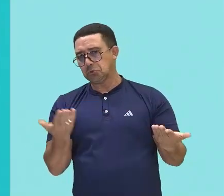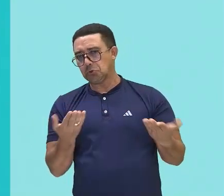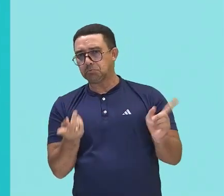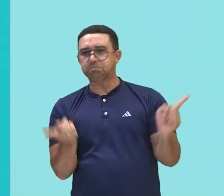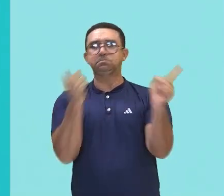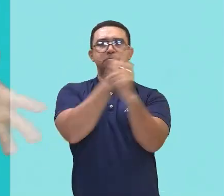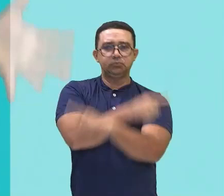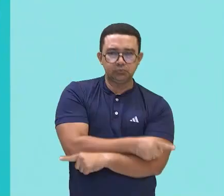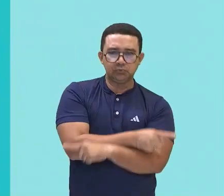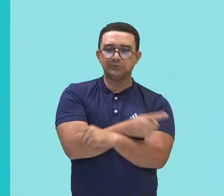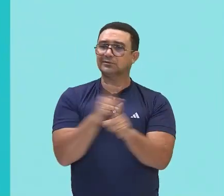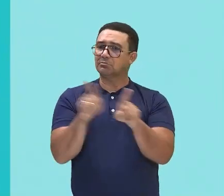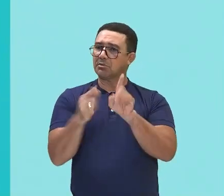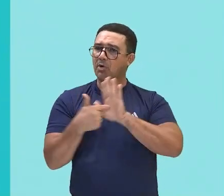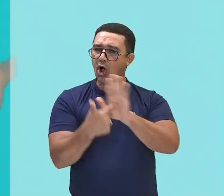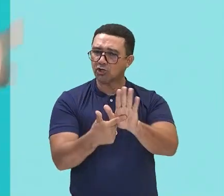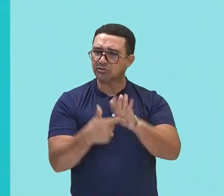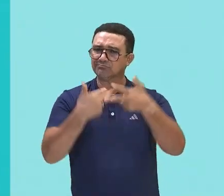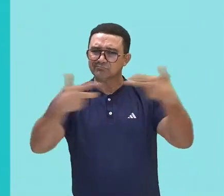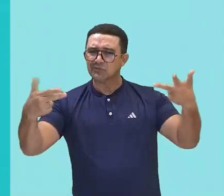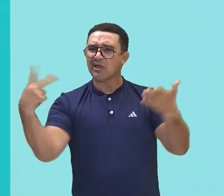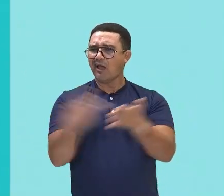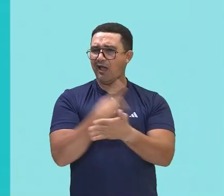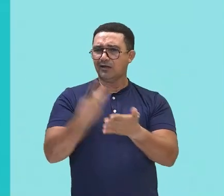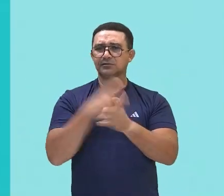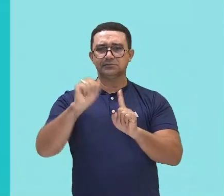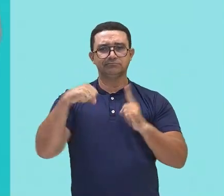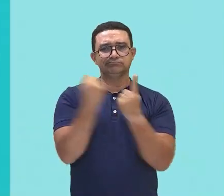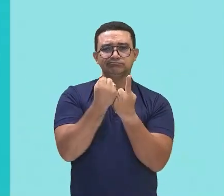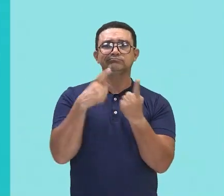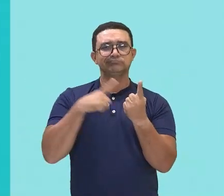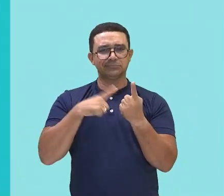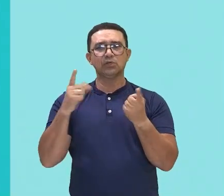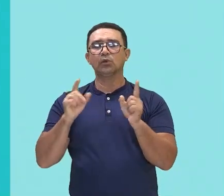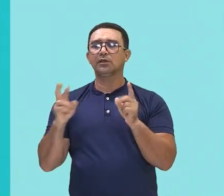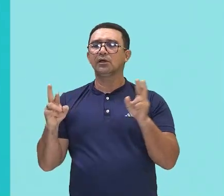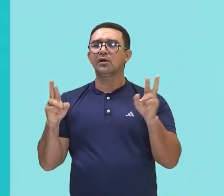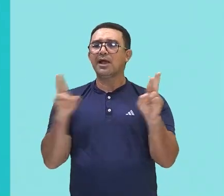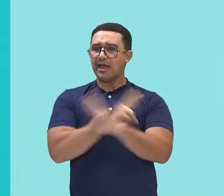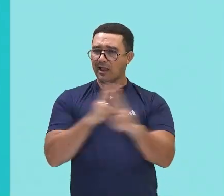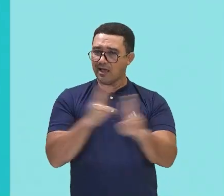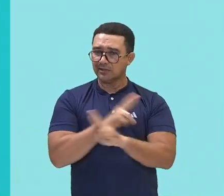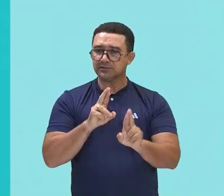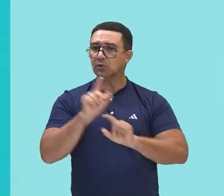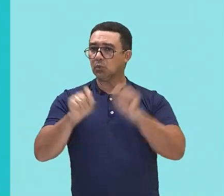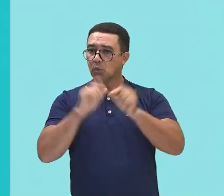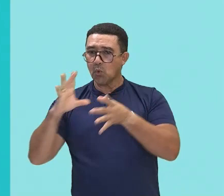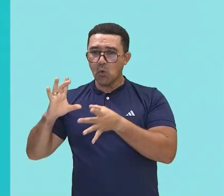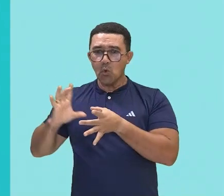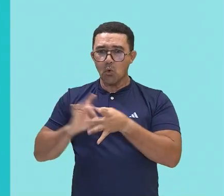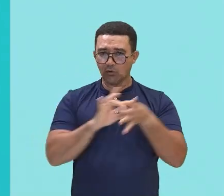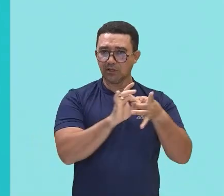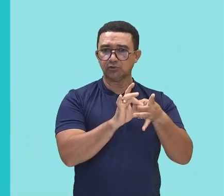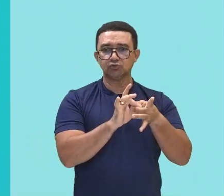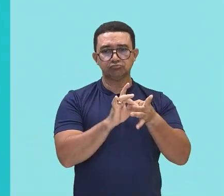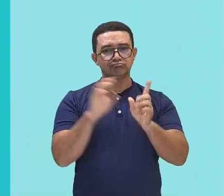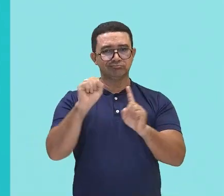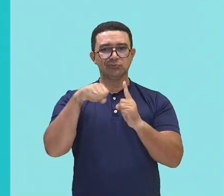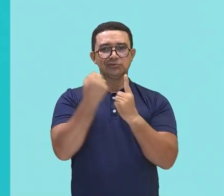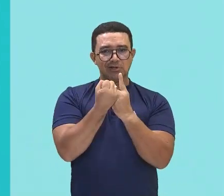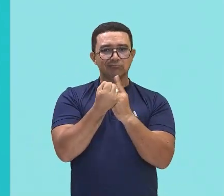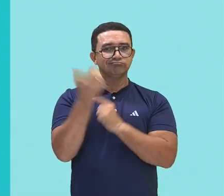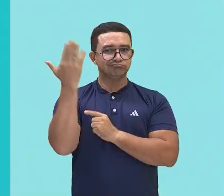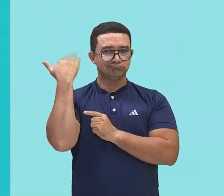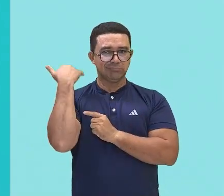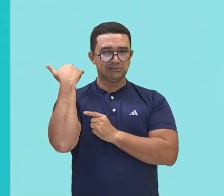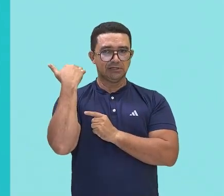à sociedade, tem aí uma relação, né, um casamento, digamos, com o contexto social da época. E é isso que eu quero que